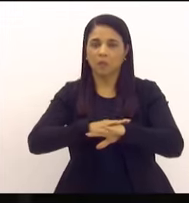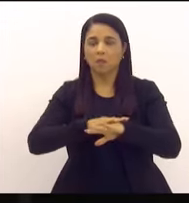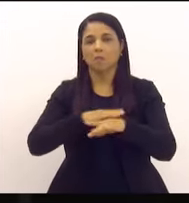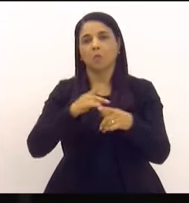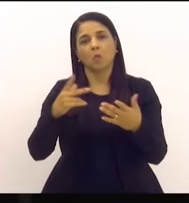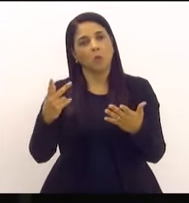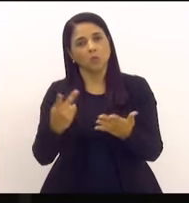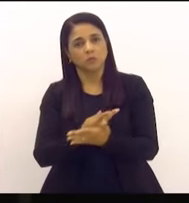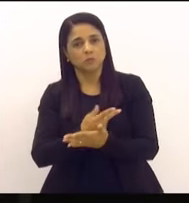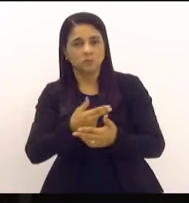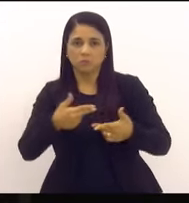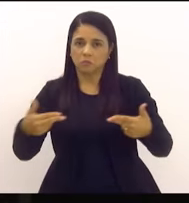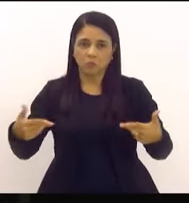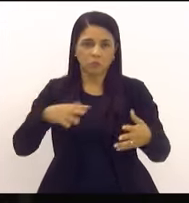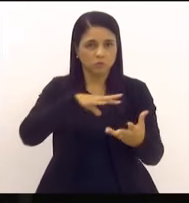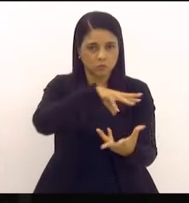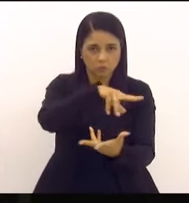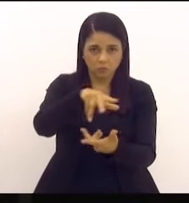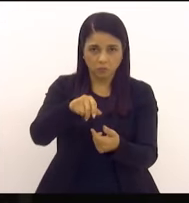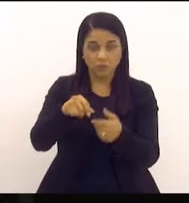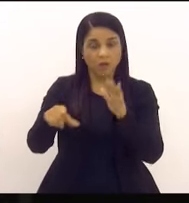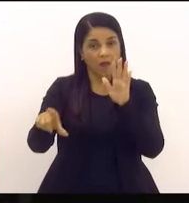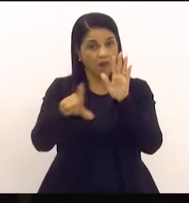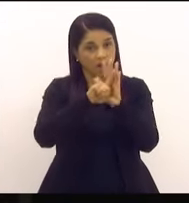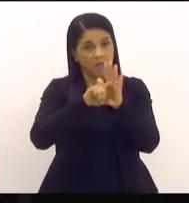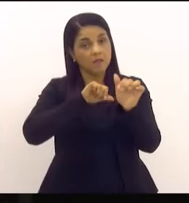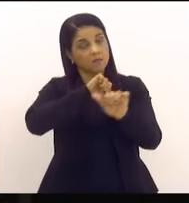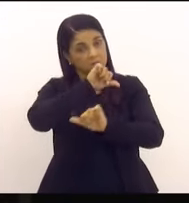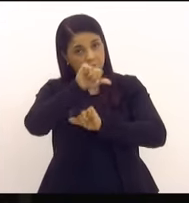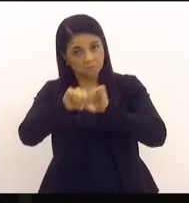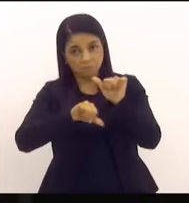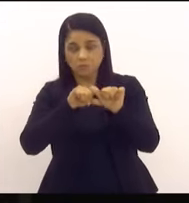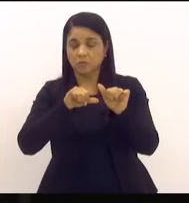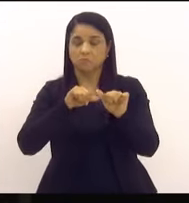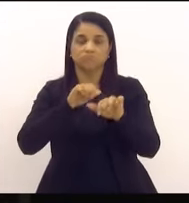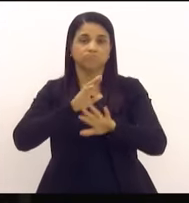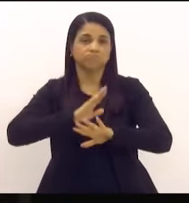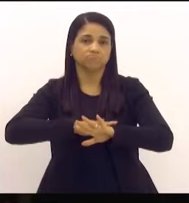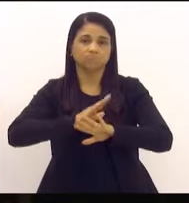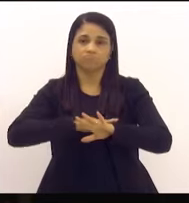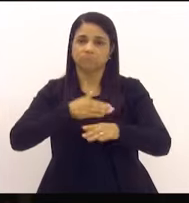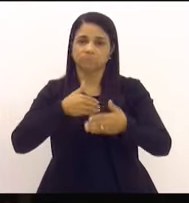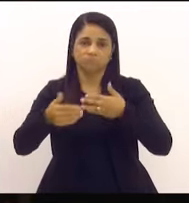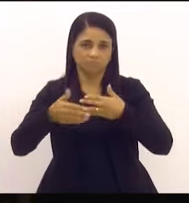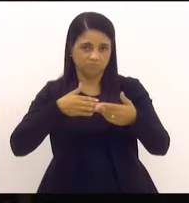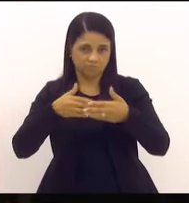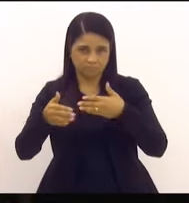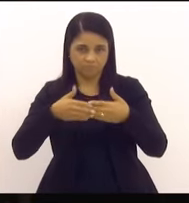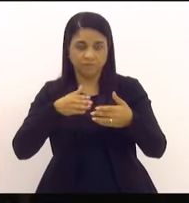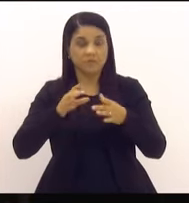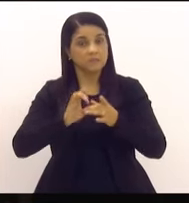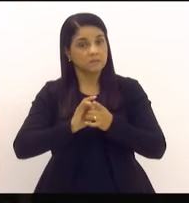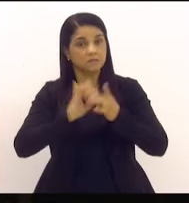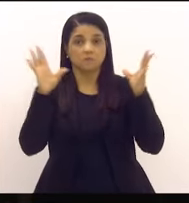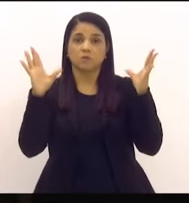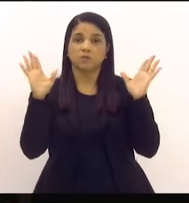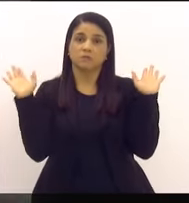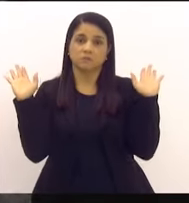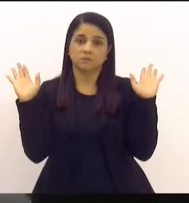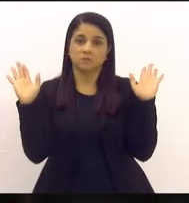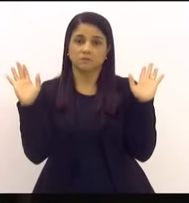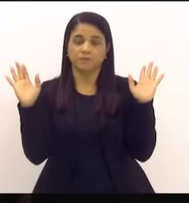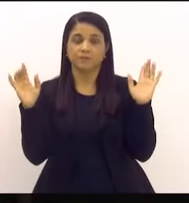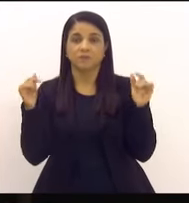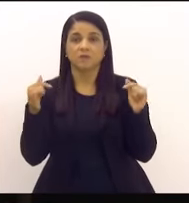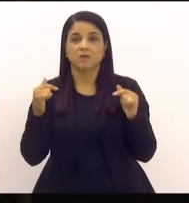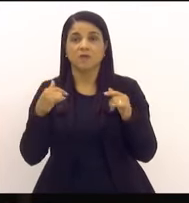que acontecem no mundo. Uma lei está suscetível a sofrer mudanças a qualquer tempo. E é isso que faz a democracia. Portanto,